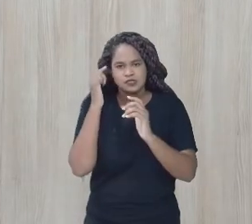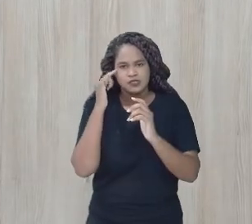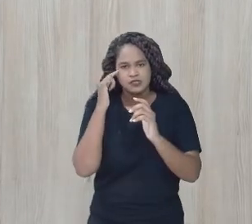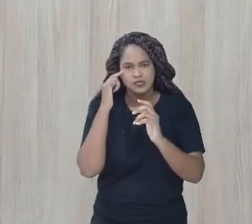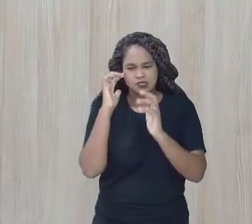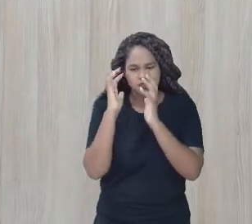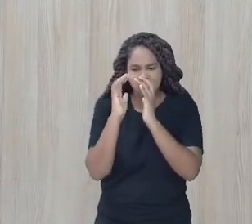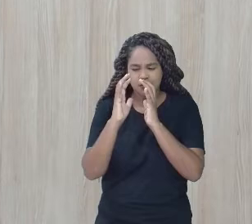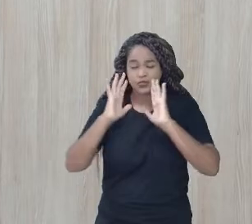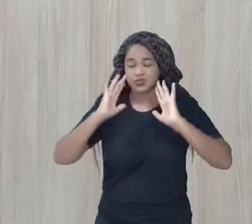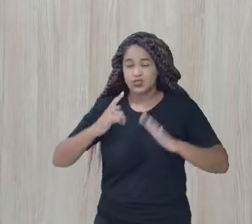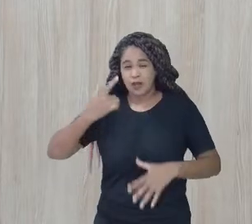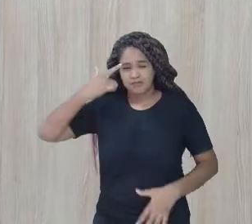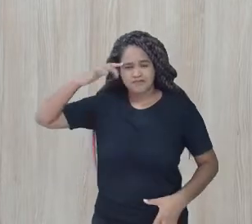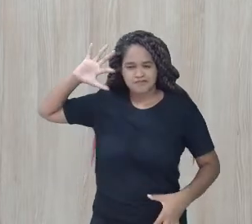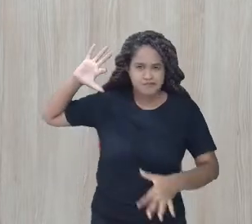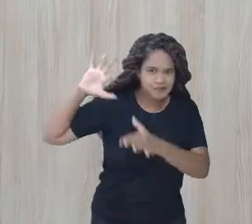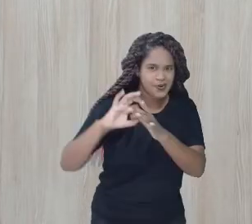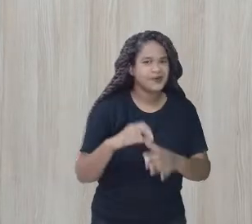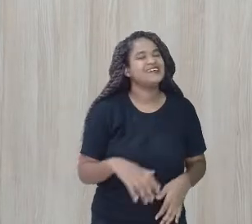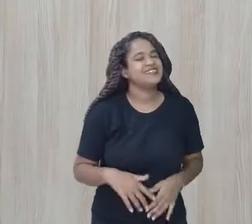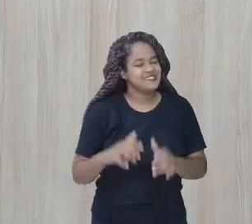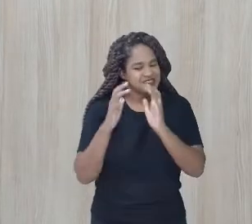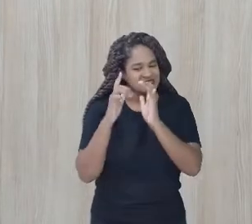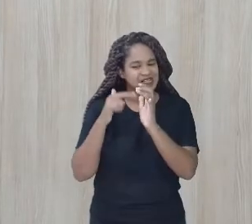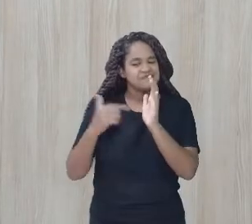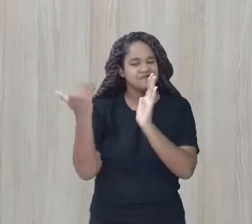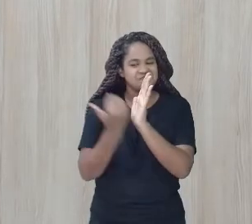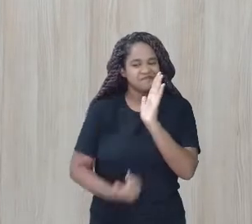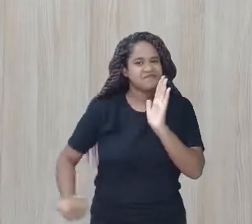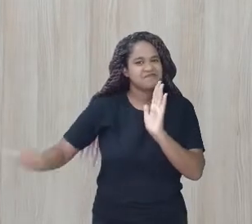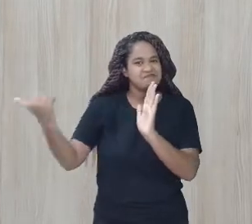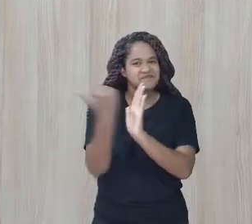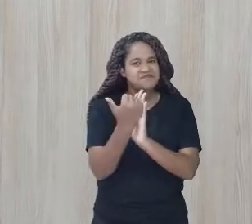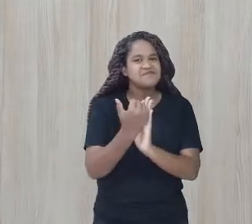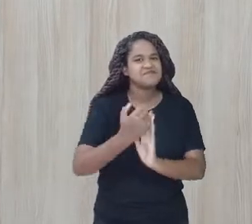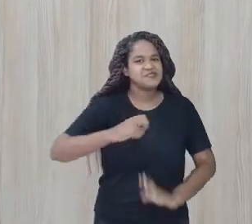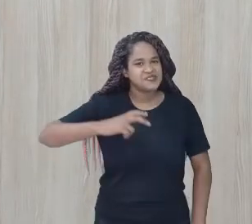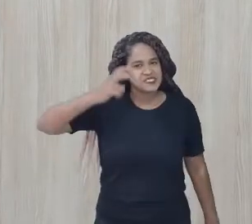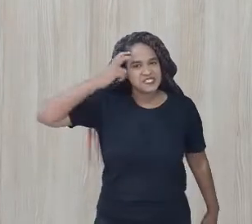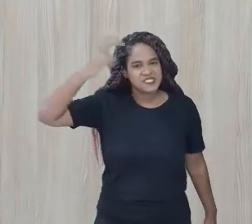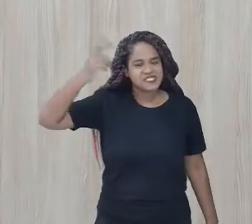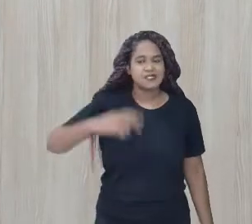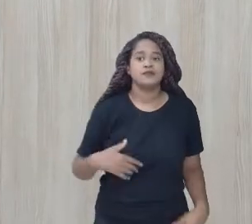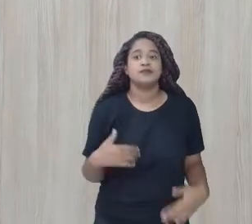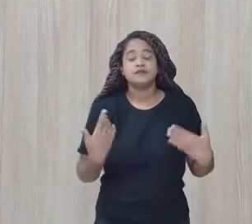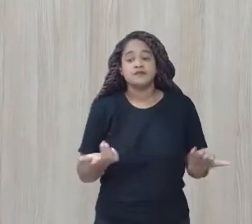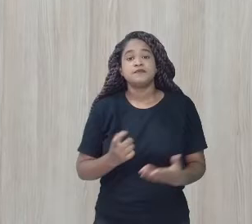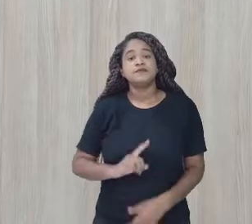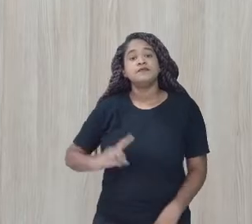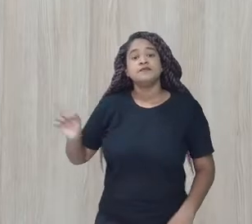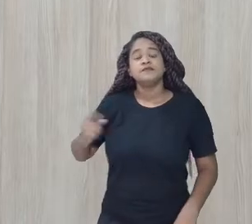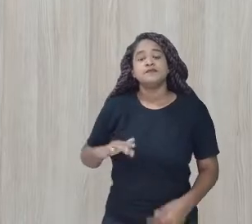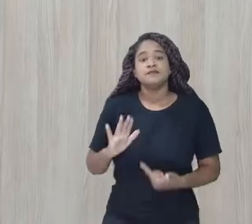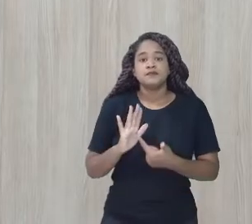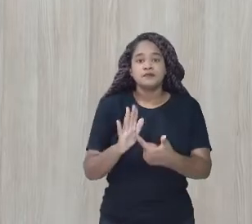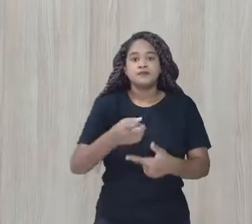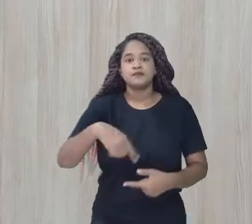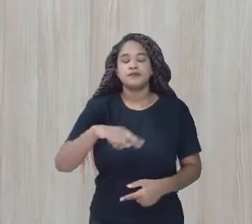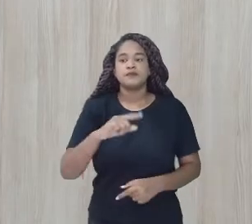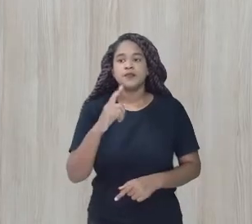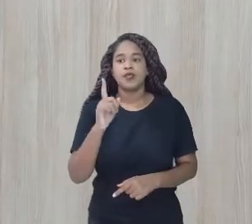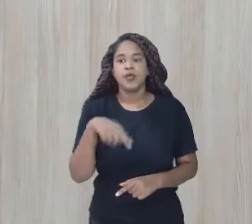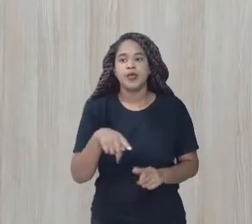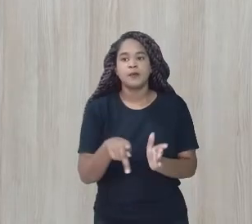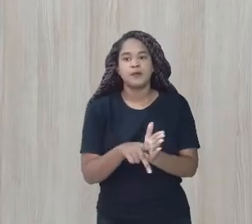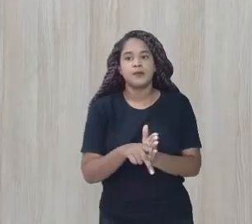rapidinho. Pensa num cabo inteligente, é o cérebro da gente. Então, vê. Aqui eu trouxe para vocês um tipo de joguinho.